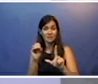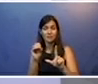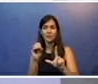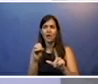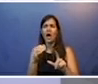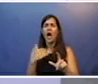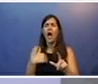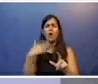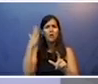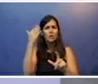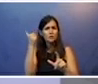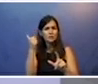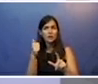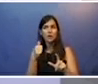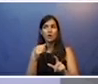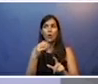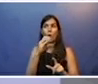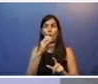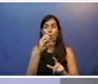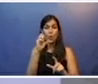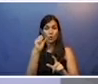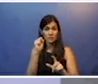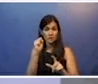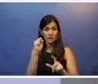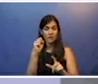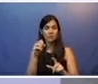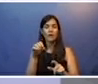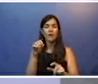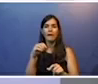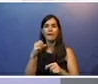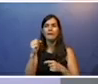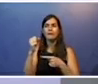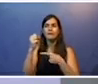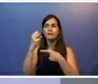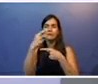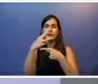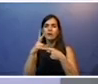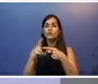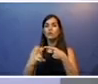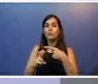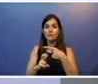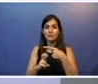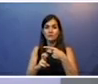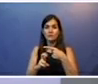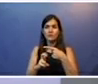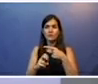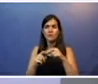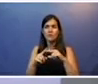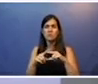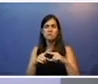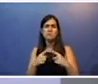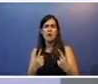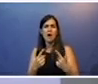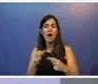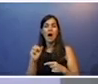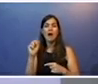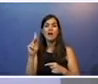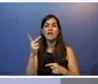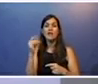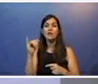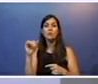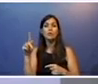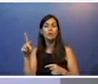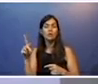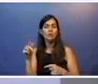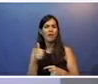Agora eu sei que o cosseno de alfa é 3 sobre 5. Mas a hipotenusa aqui não vale 10? Por que aqui está